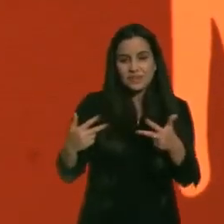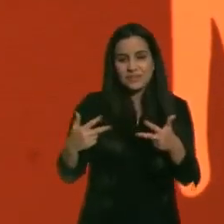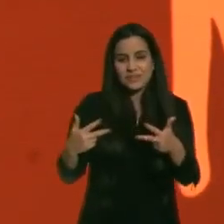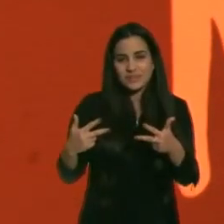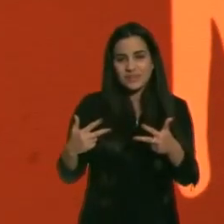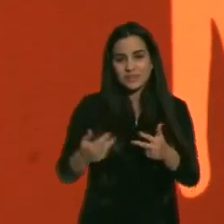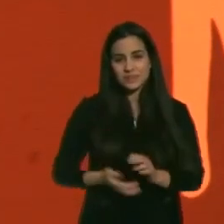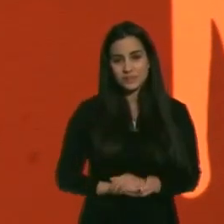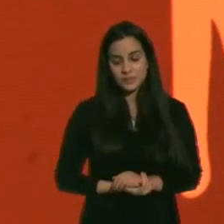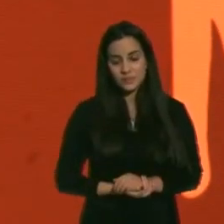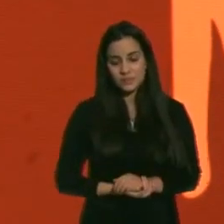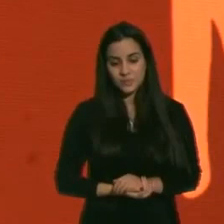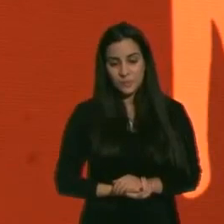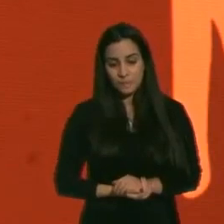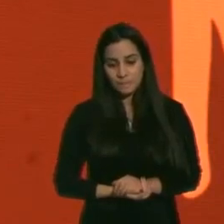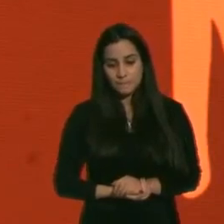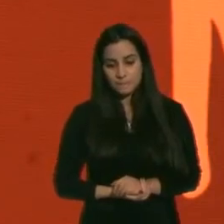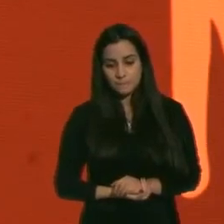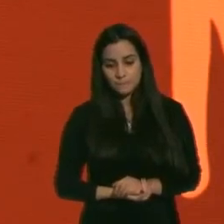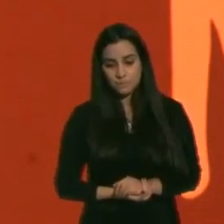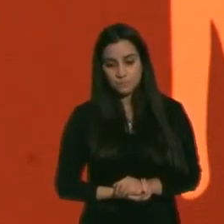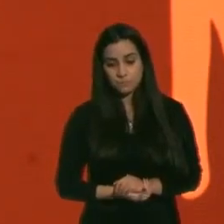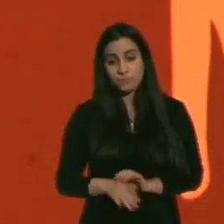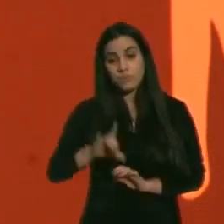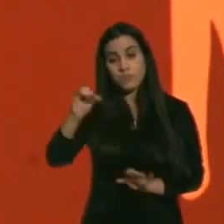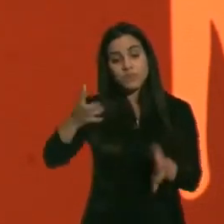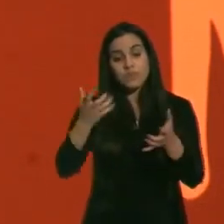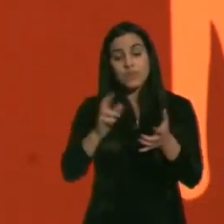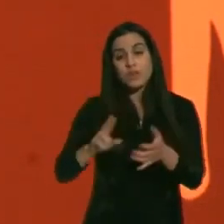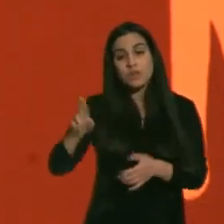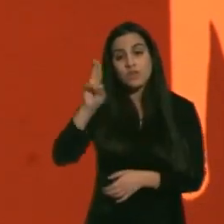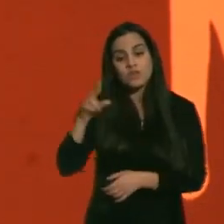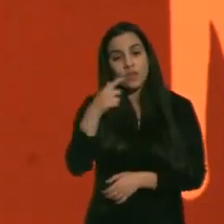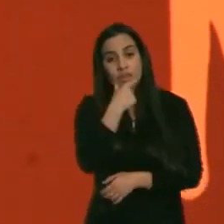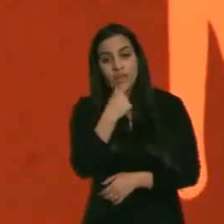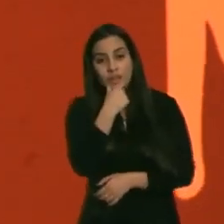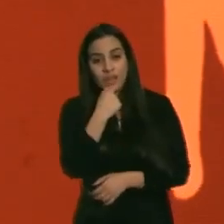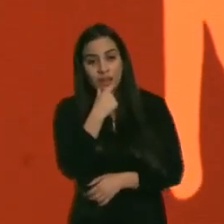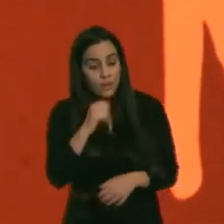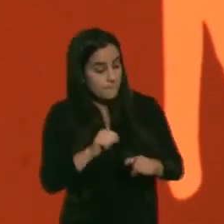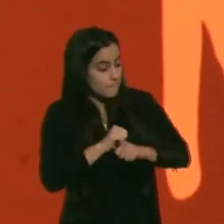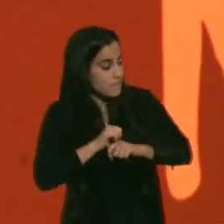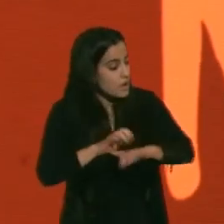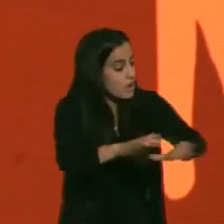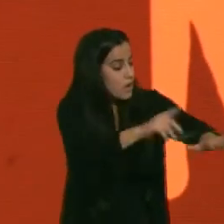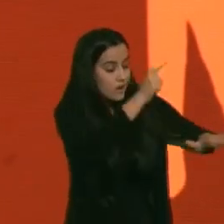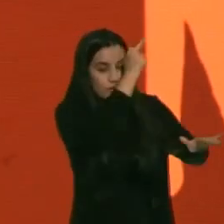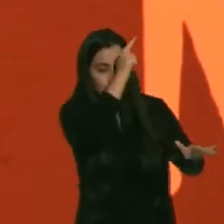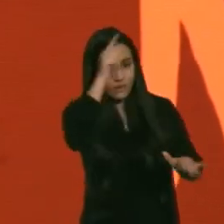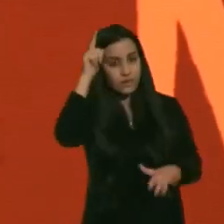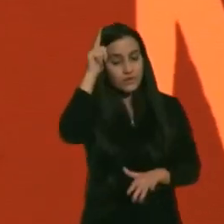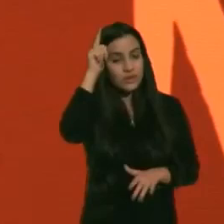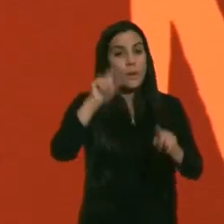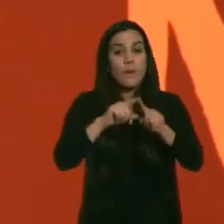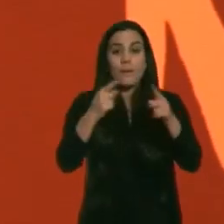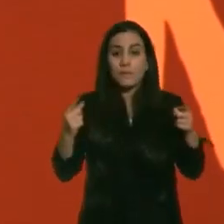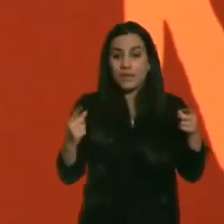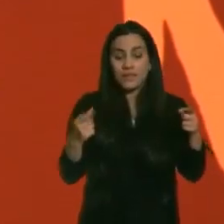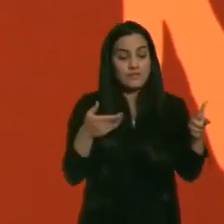fazer. Deus queria usar aquele homem para levar esse rio aos gentios, mas ele estava